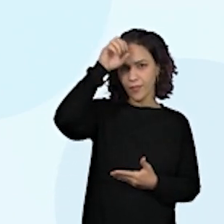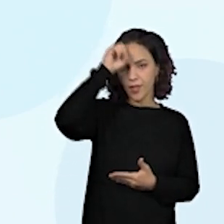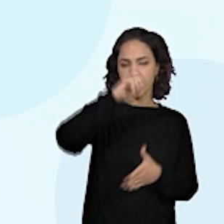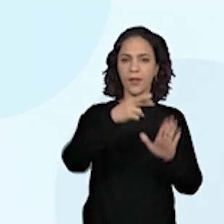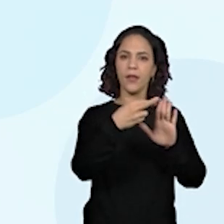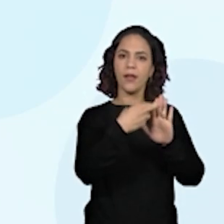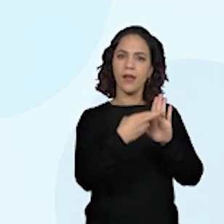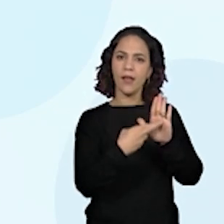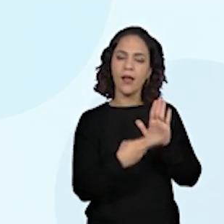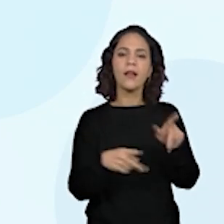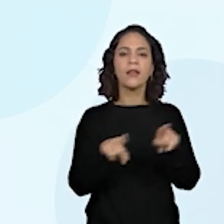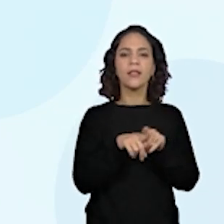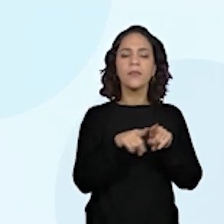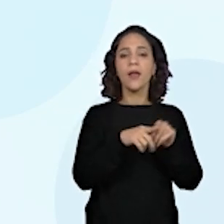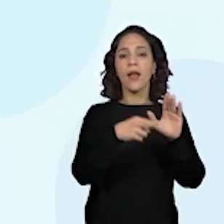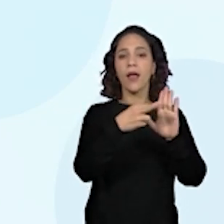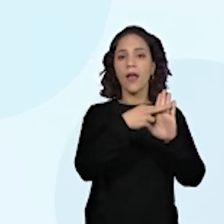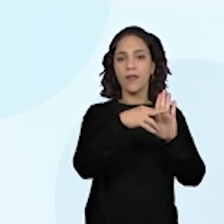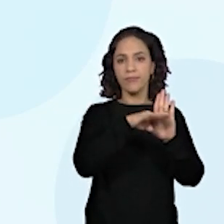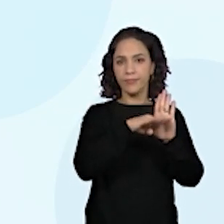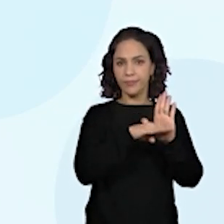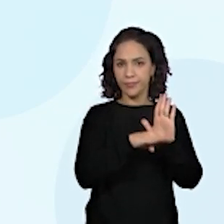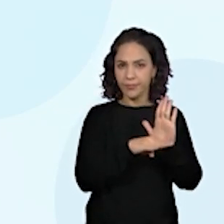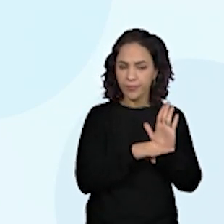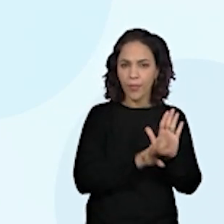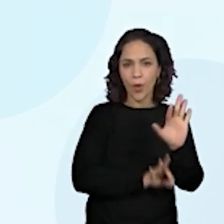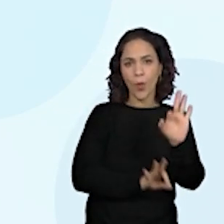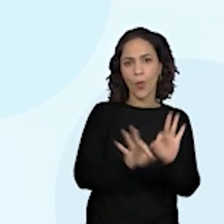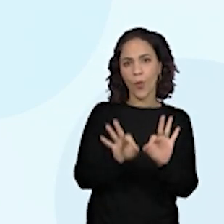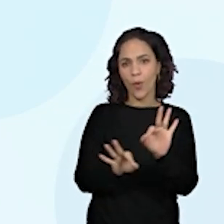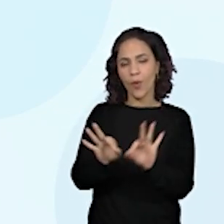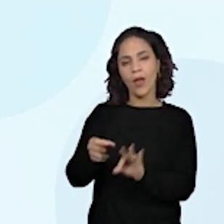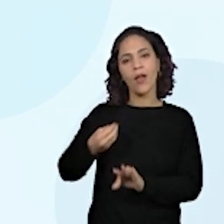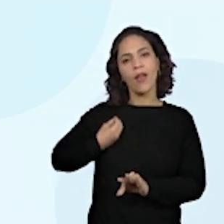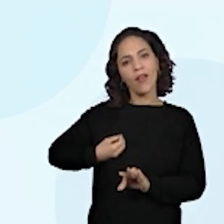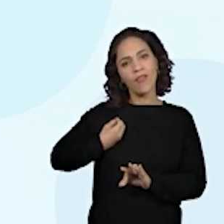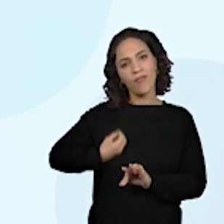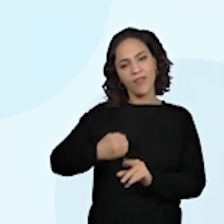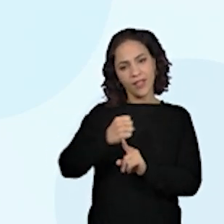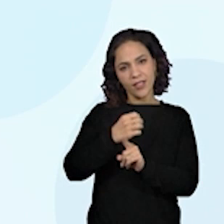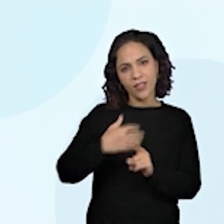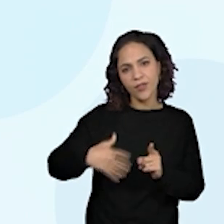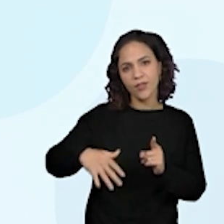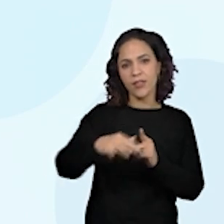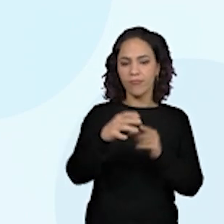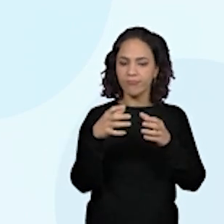e regulamentos que organizam a vida na